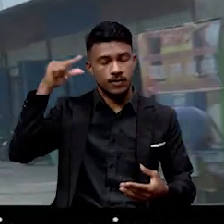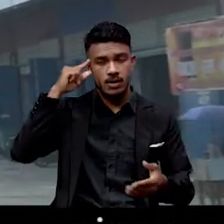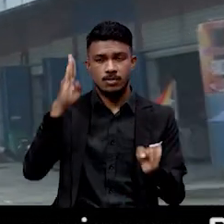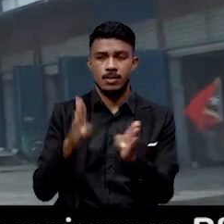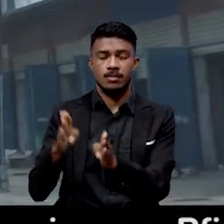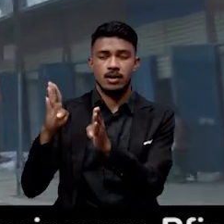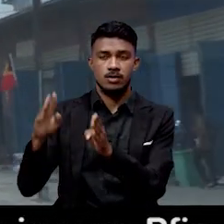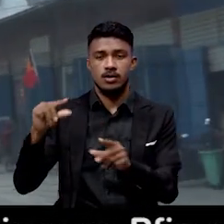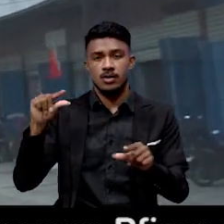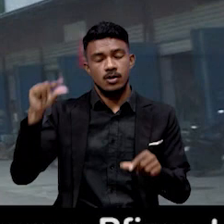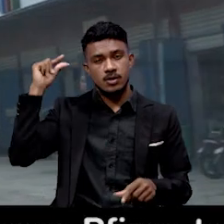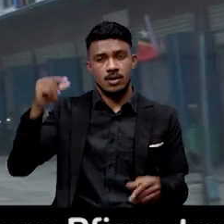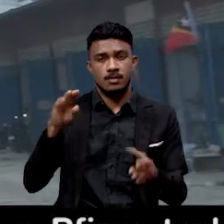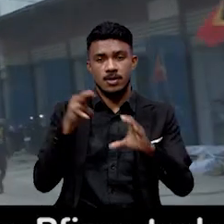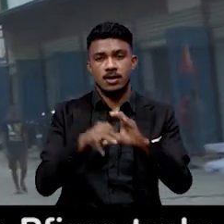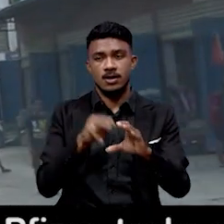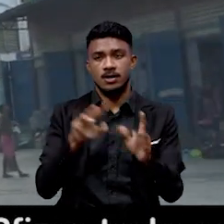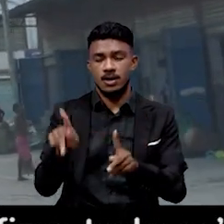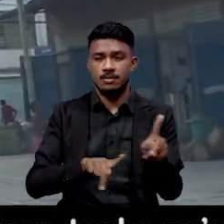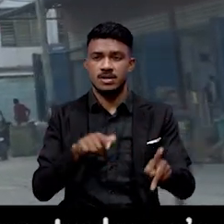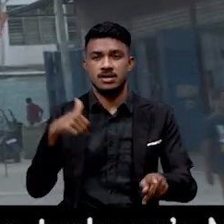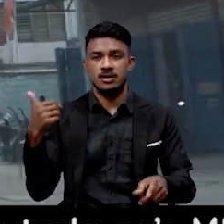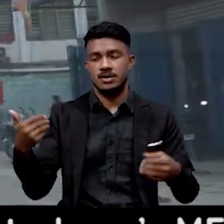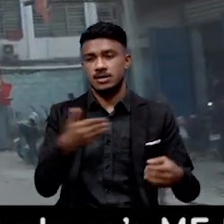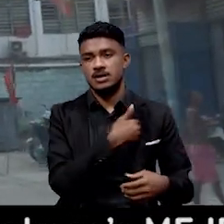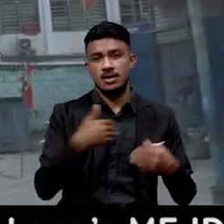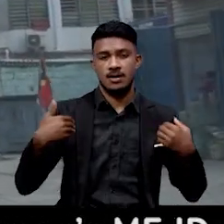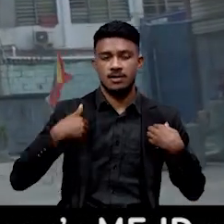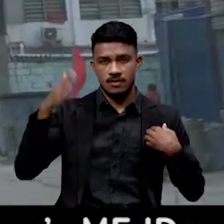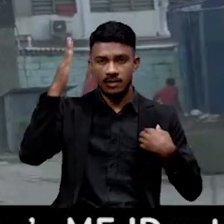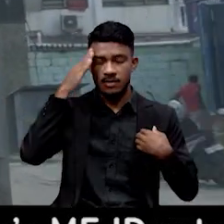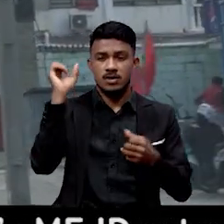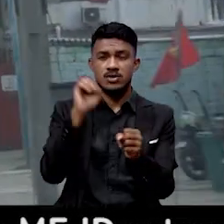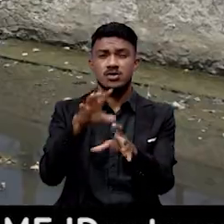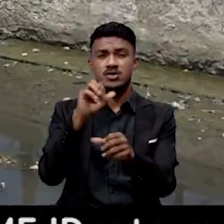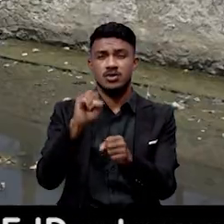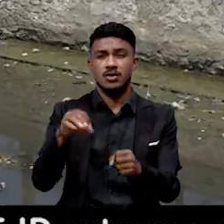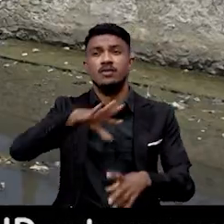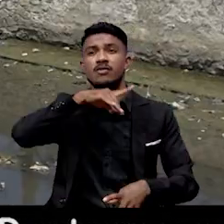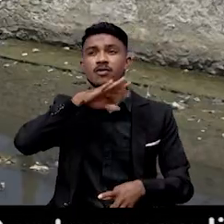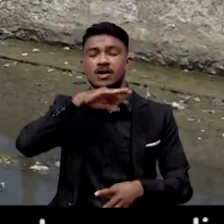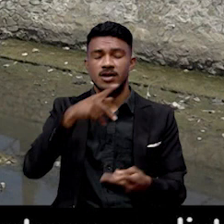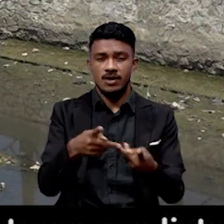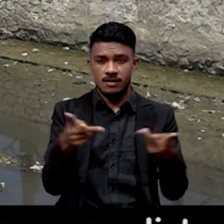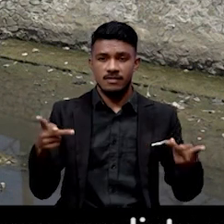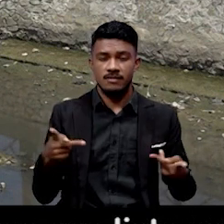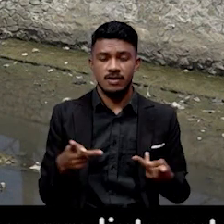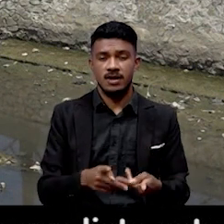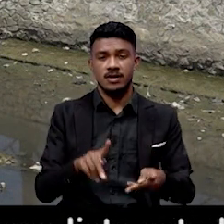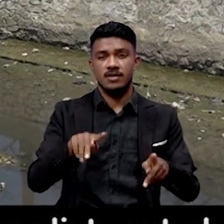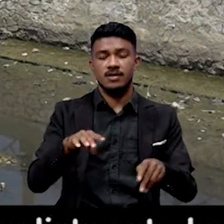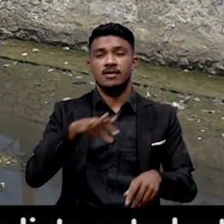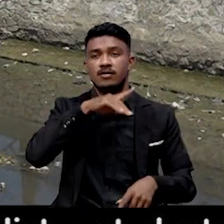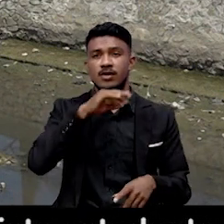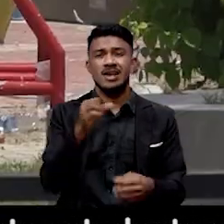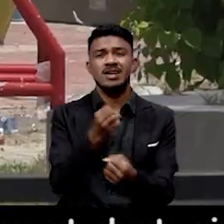mercado. No parte selo, comunidade mostra da que a consciência hori soe foer e a lixeira, nune foer sira continua